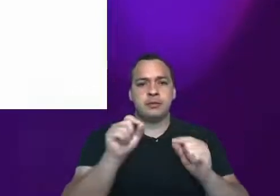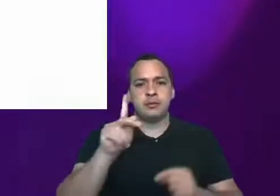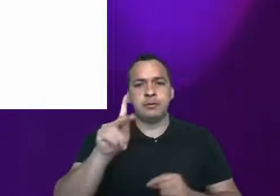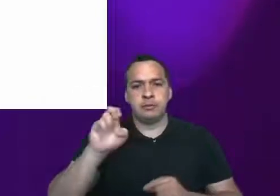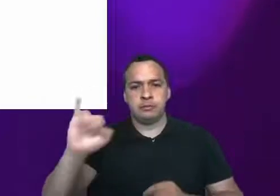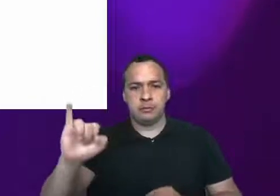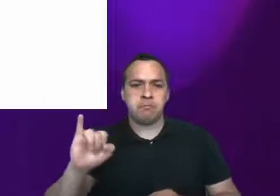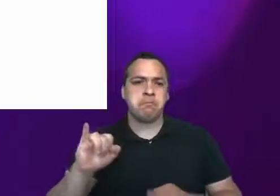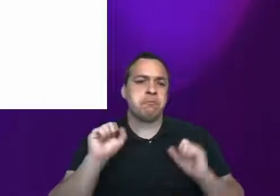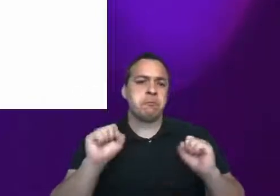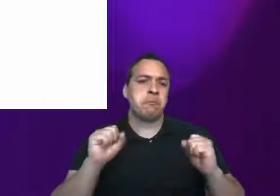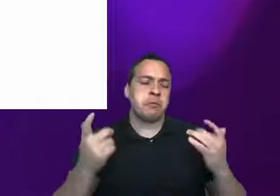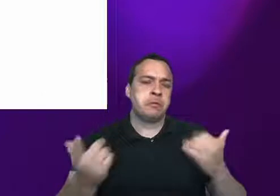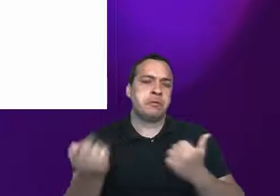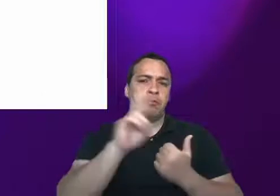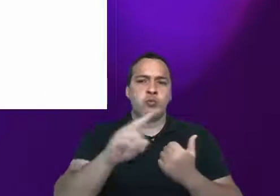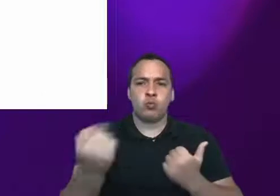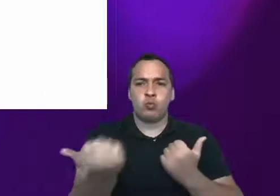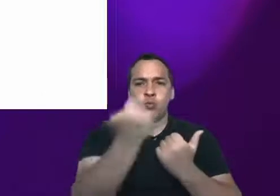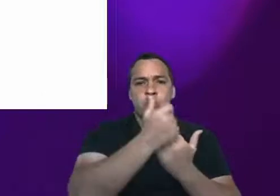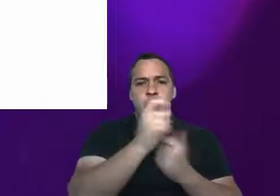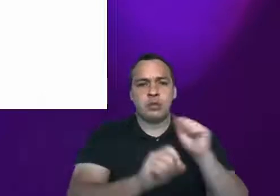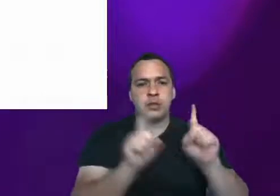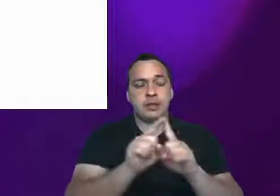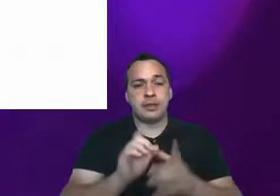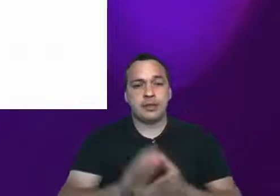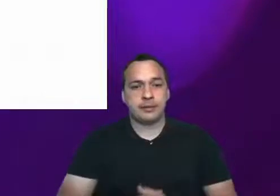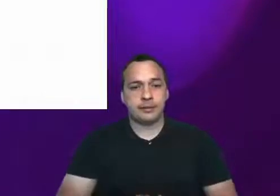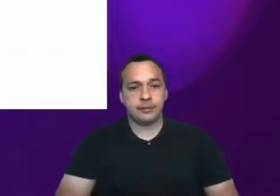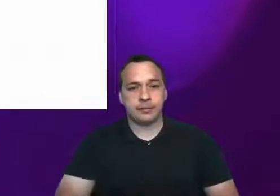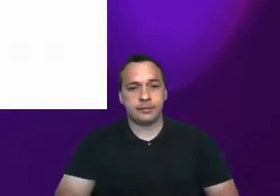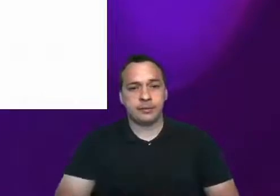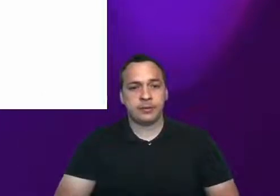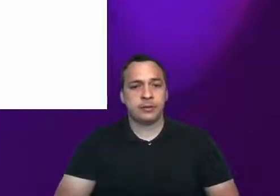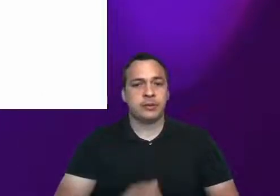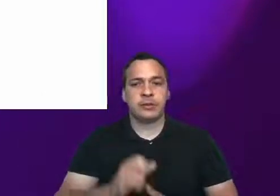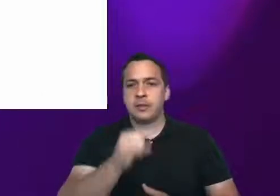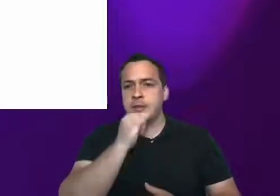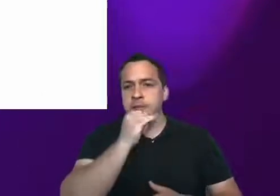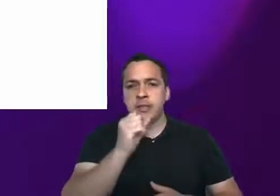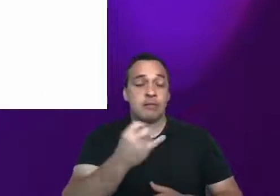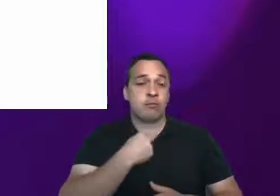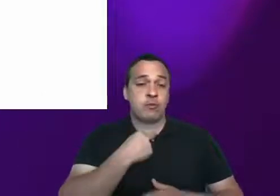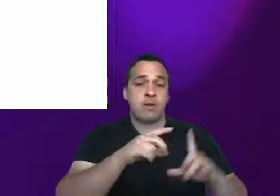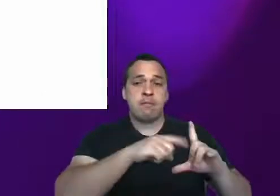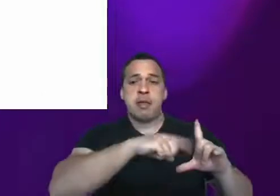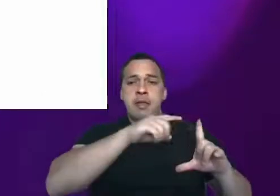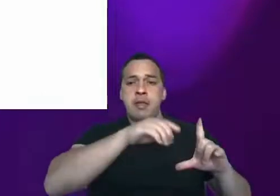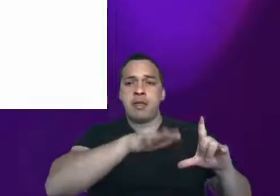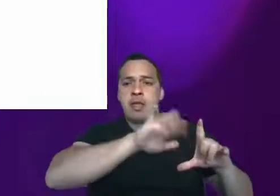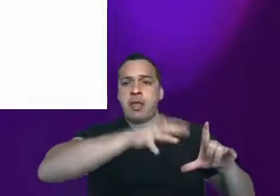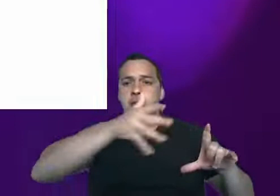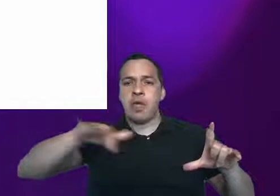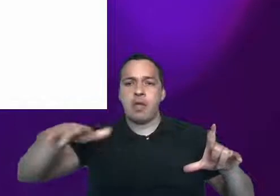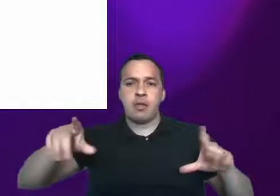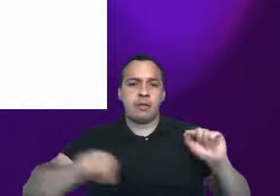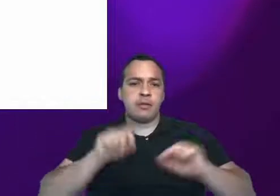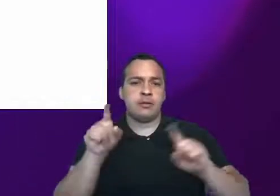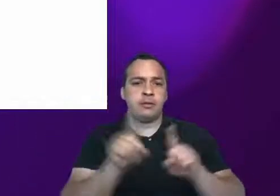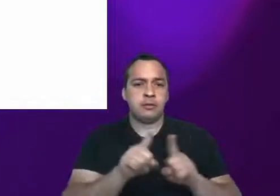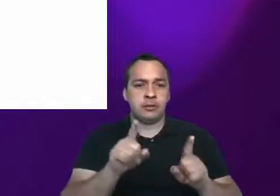etanol, na impossibilidade da ablação, é uma possibilidade. A ablação por micro-ondas